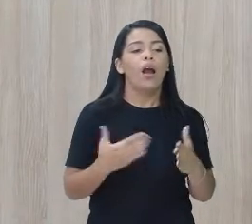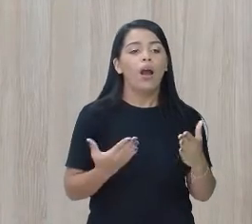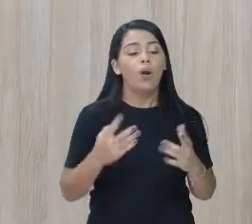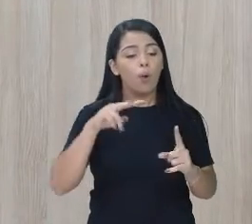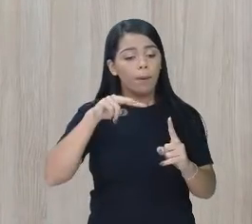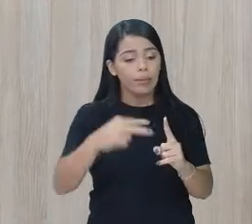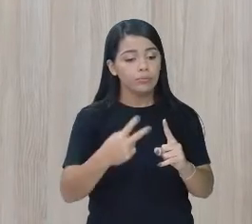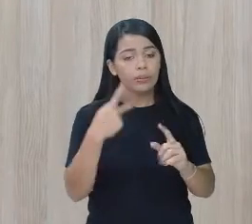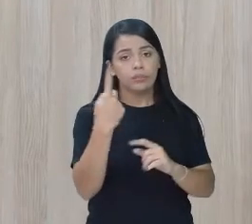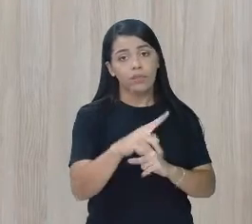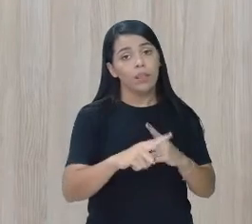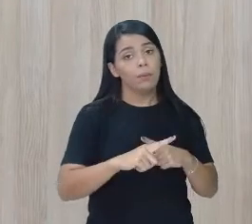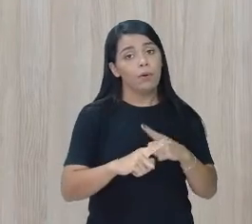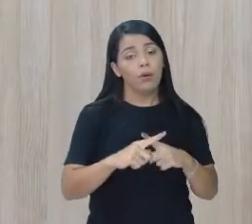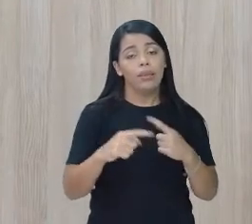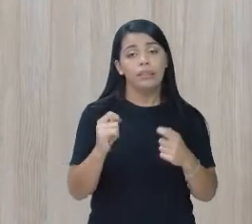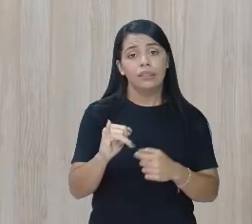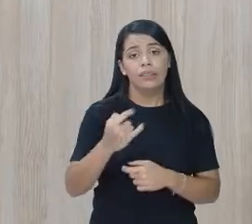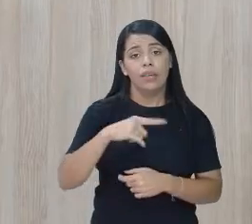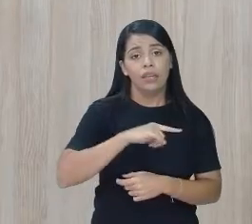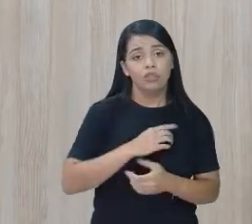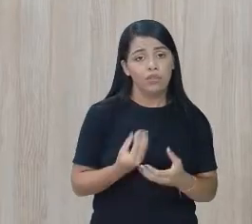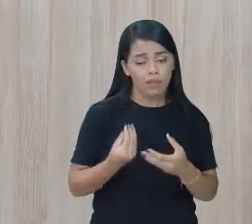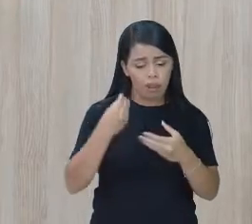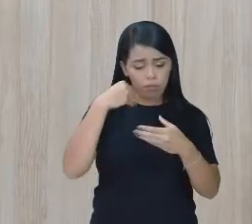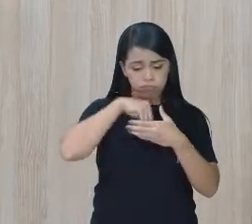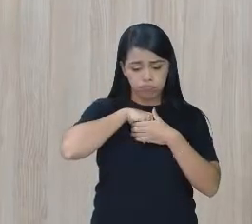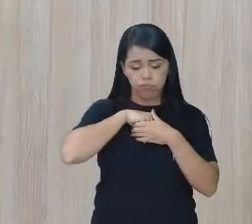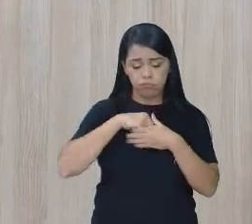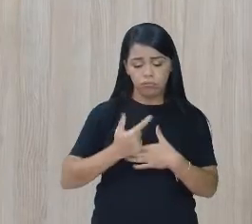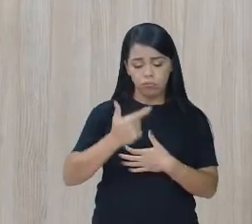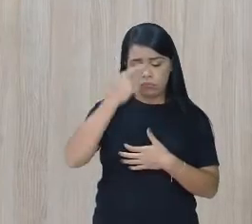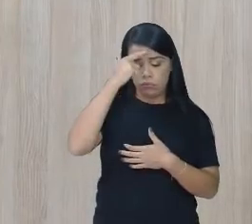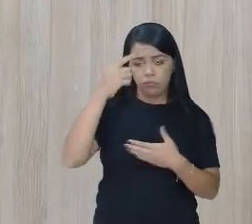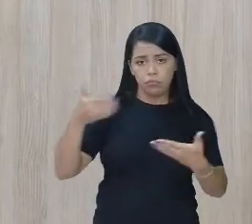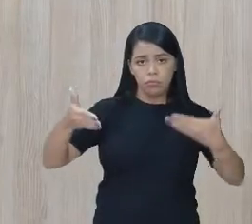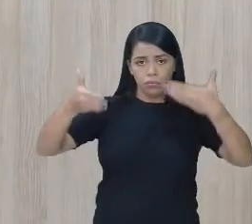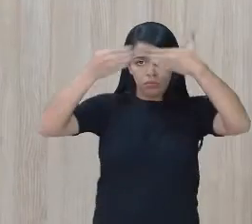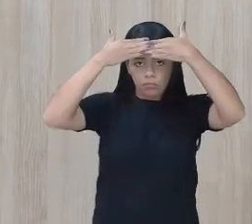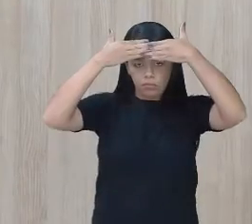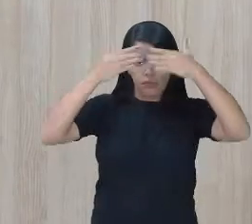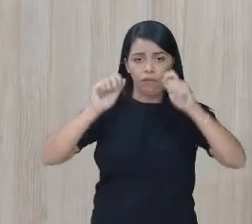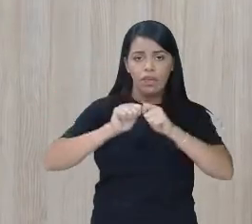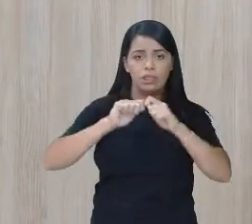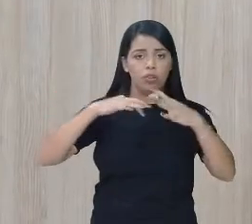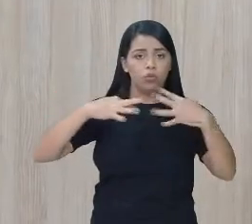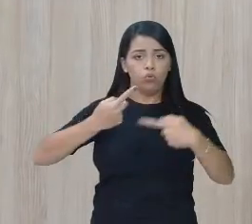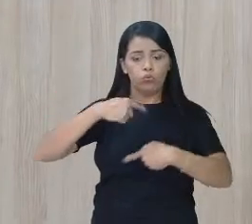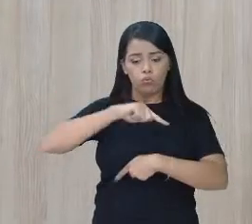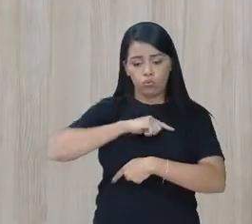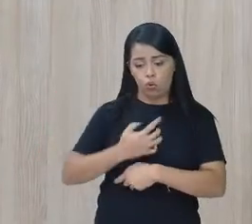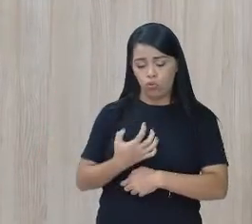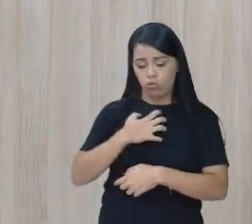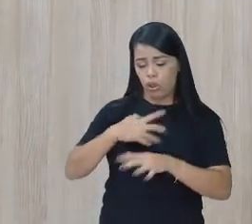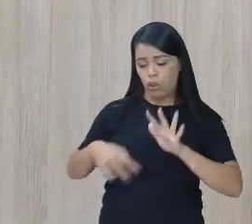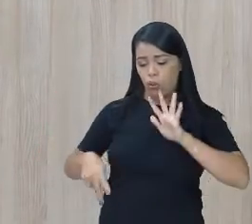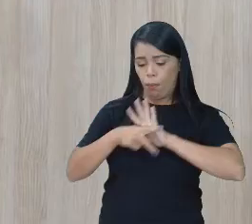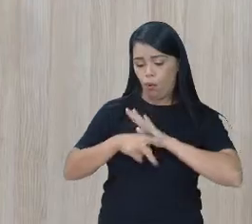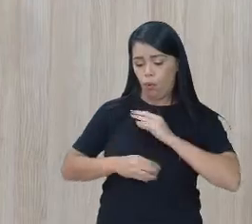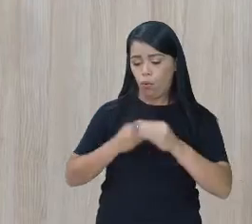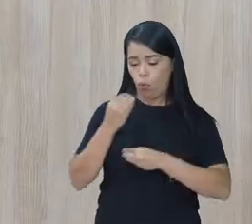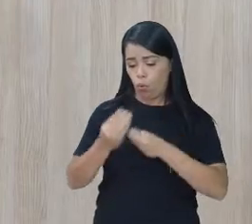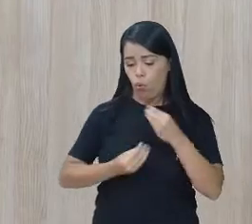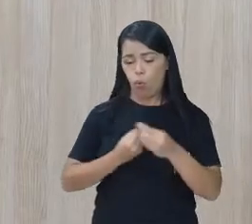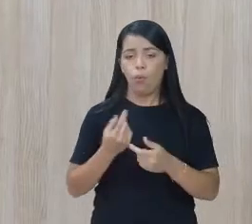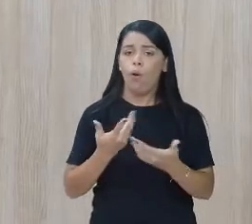se a gente fica na nossa cabeça, no nosso mundinho, interpretando tudo do nosso jeito, como é que alguém vai poder dizer, opa,